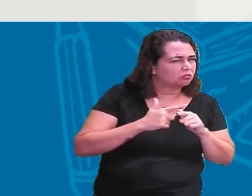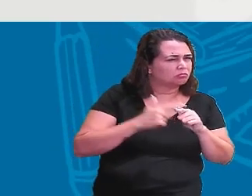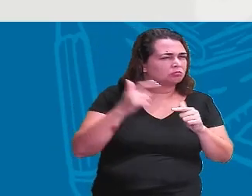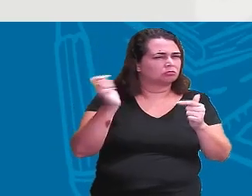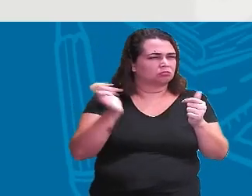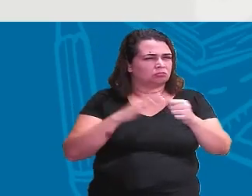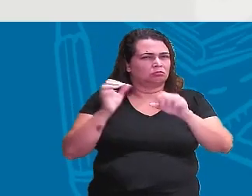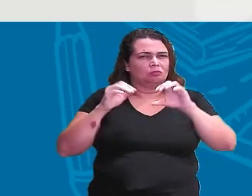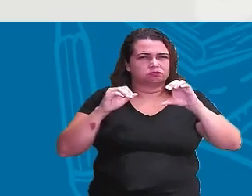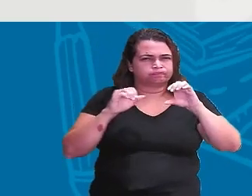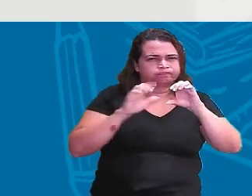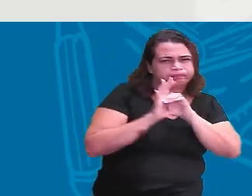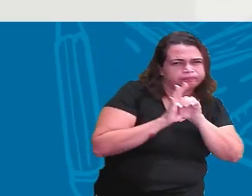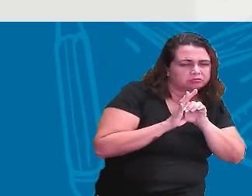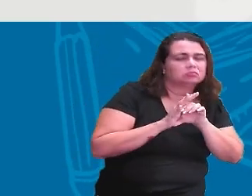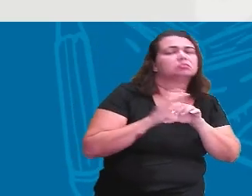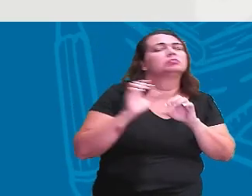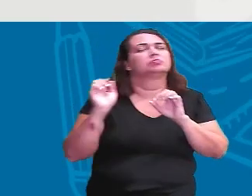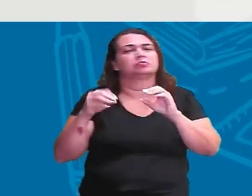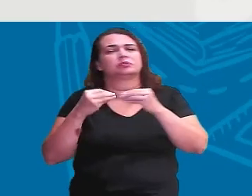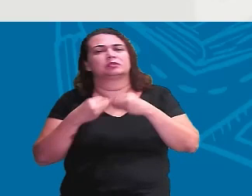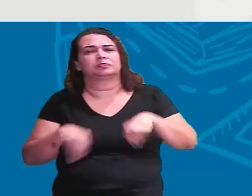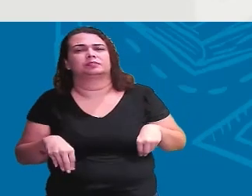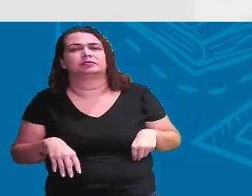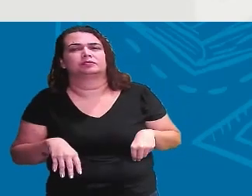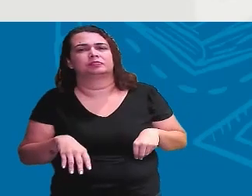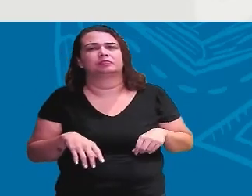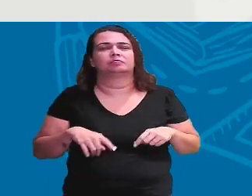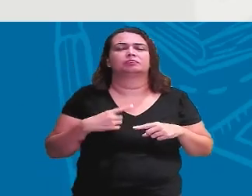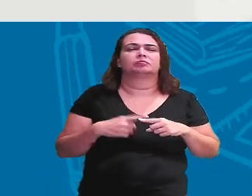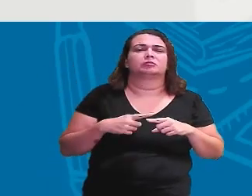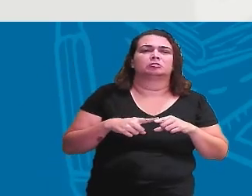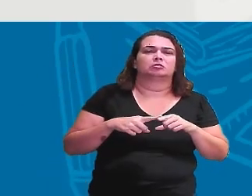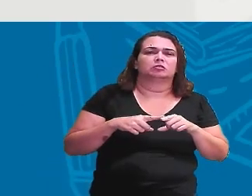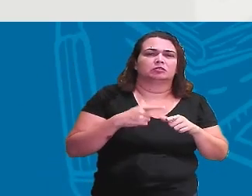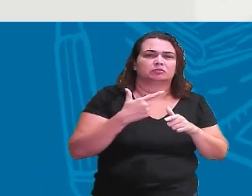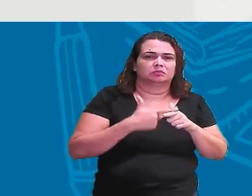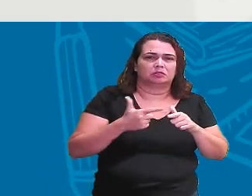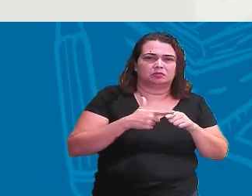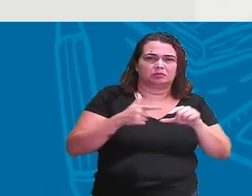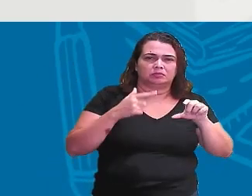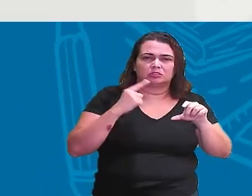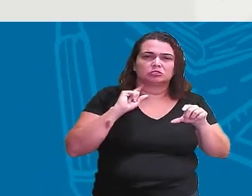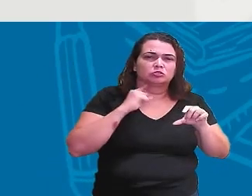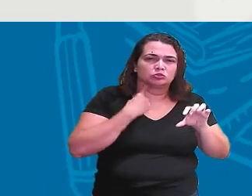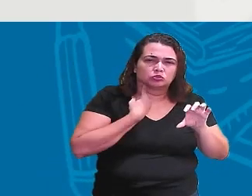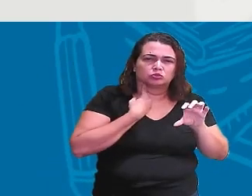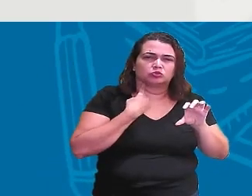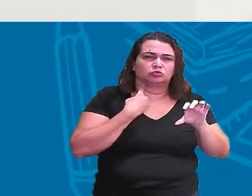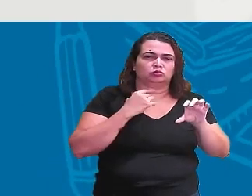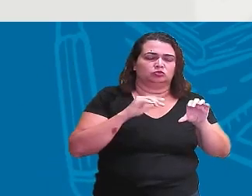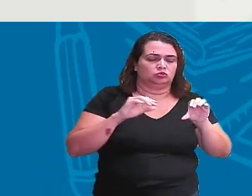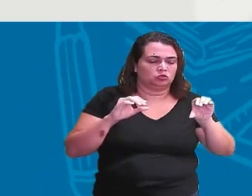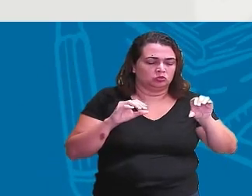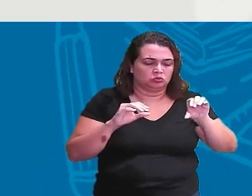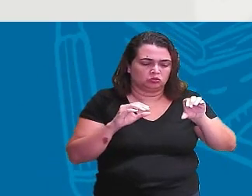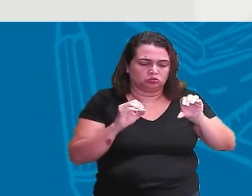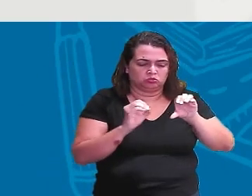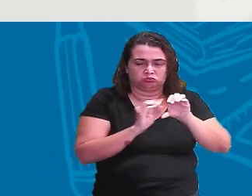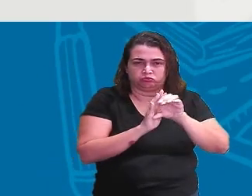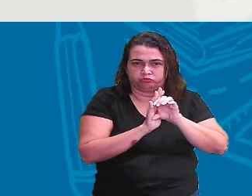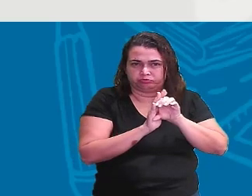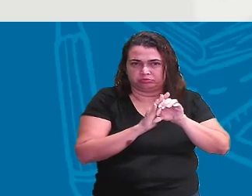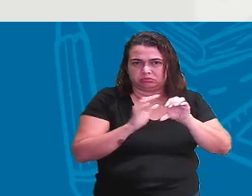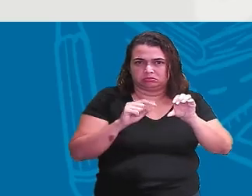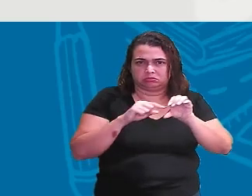acabar prejudicando esse sistema circulatório através da obstrução, né, do entupimento de alguns vasos, né, de